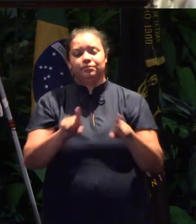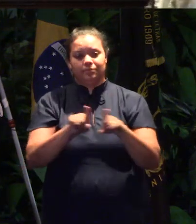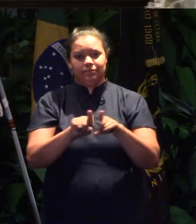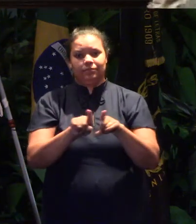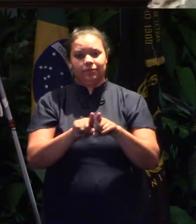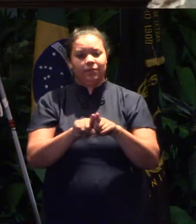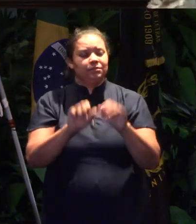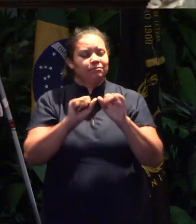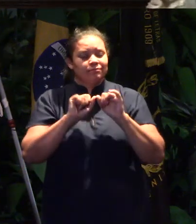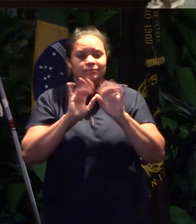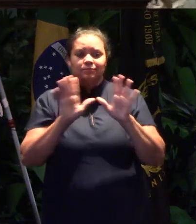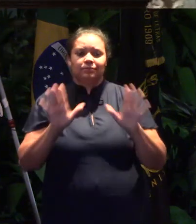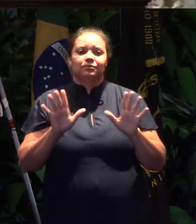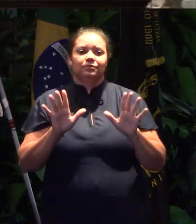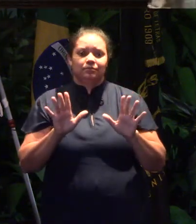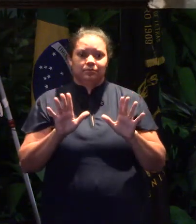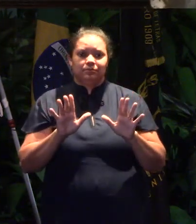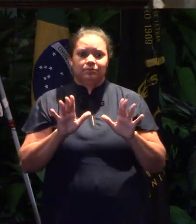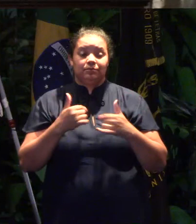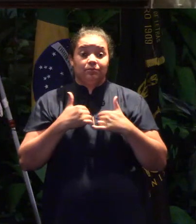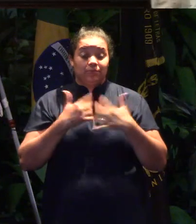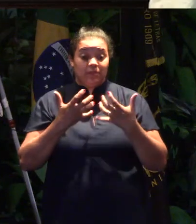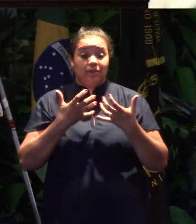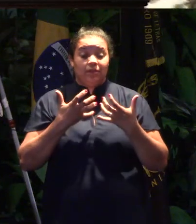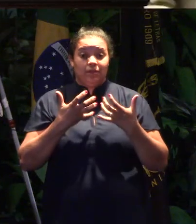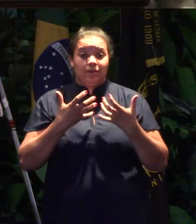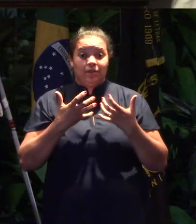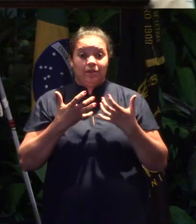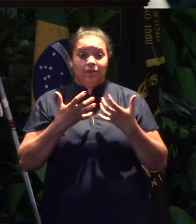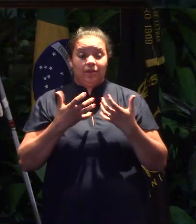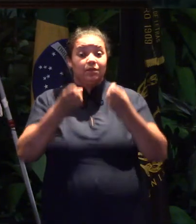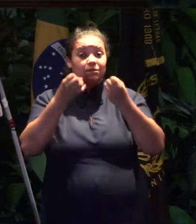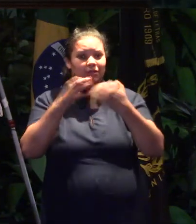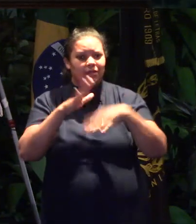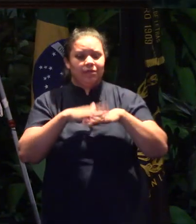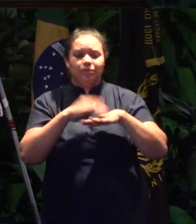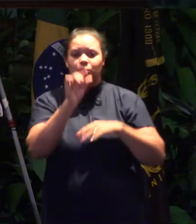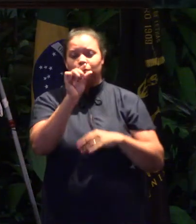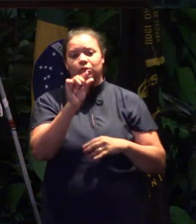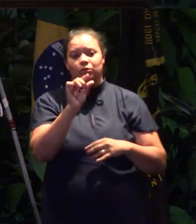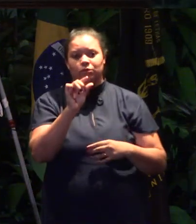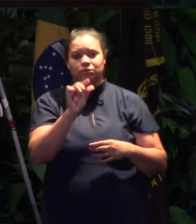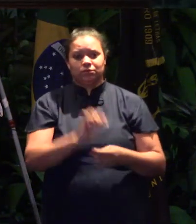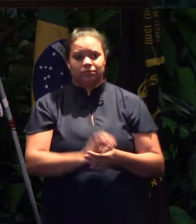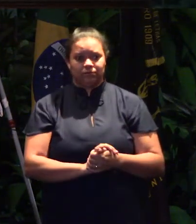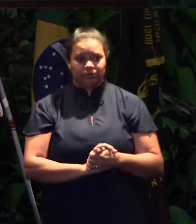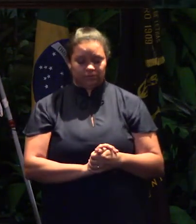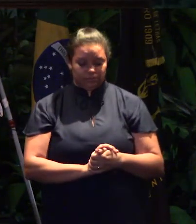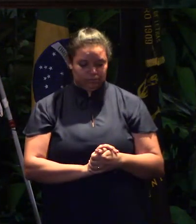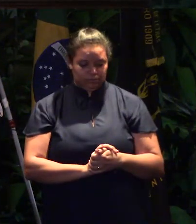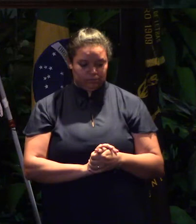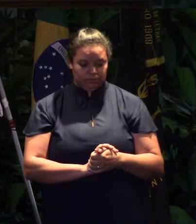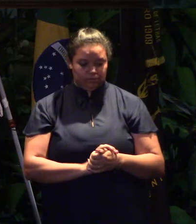muito esclarecedor nesse sentido. Eu gostaria até que você falasse mais um pouco dessa questão,